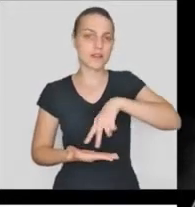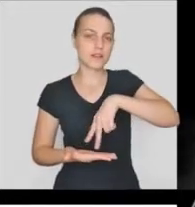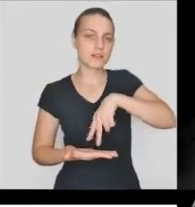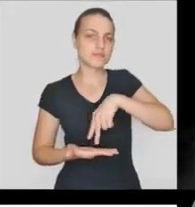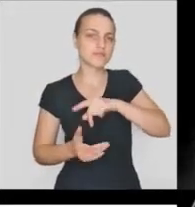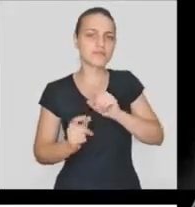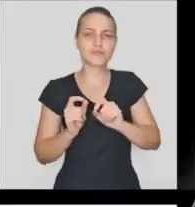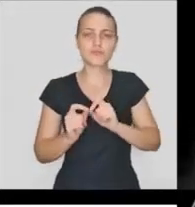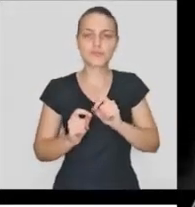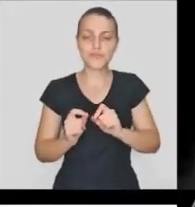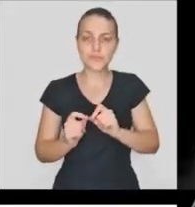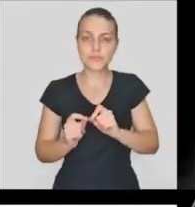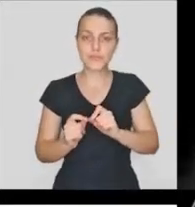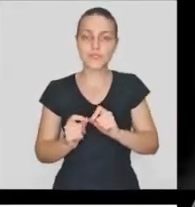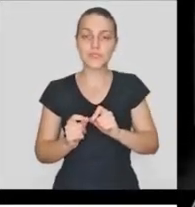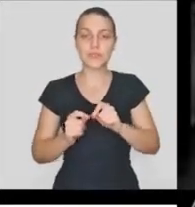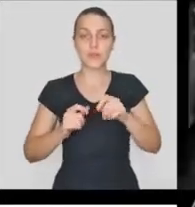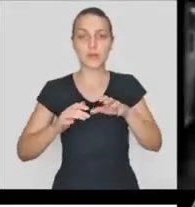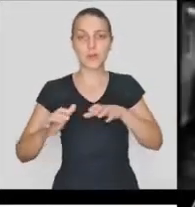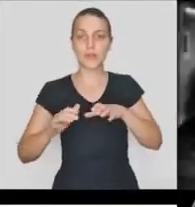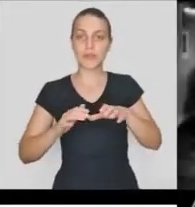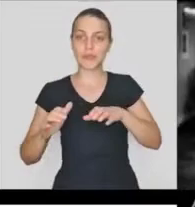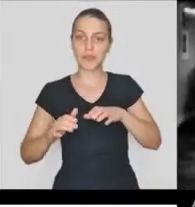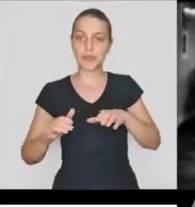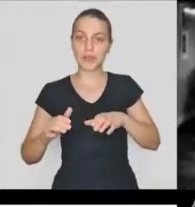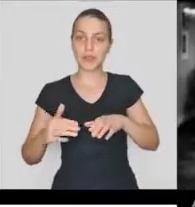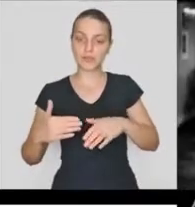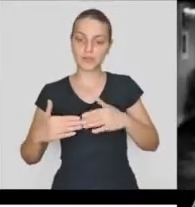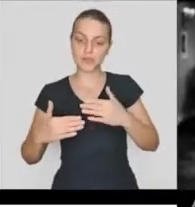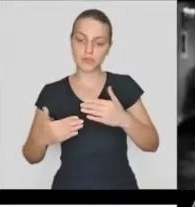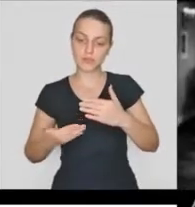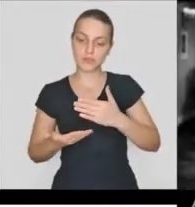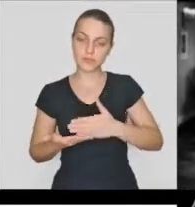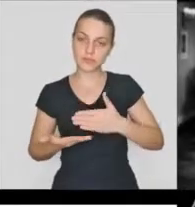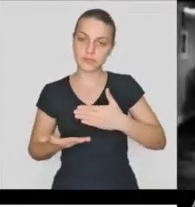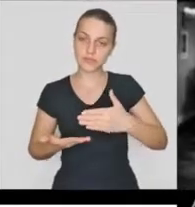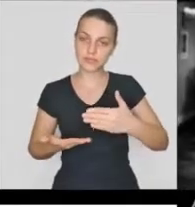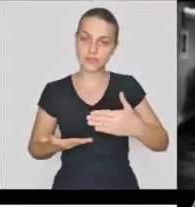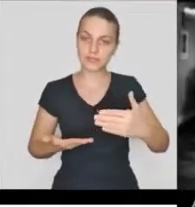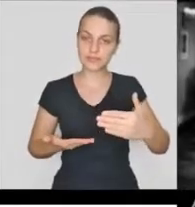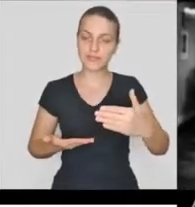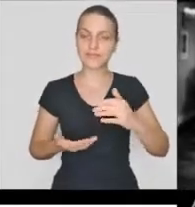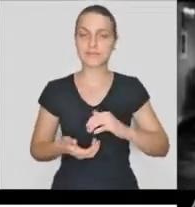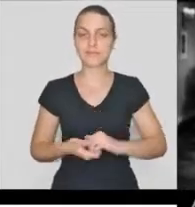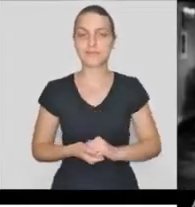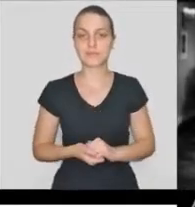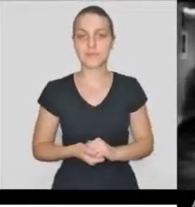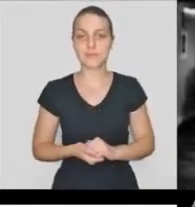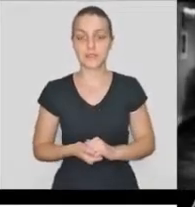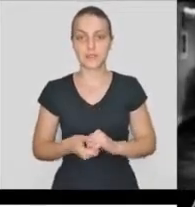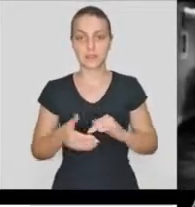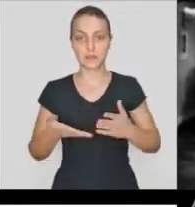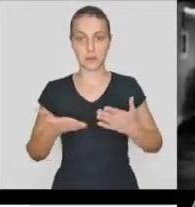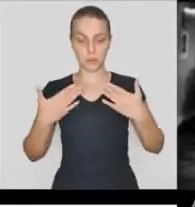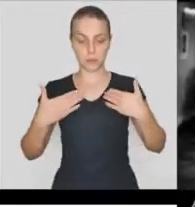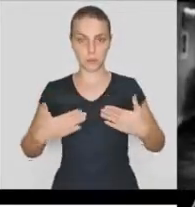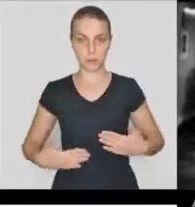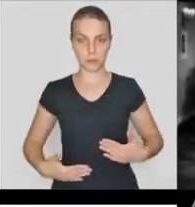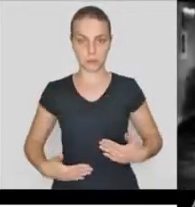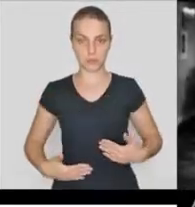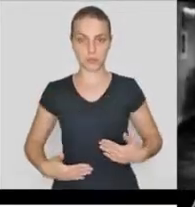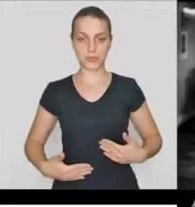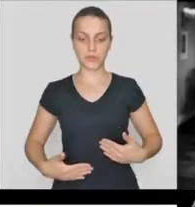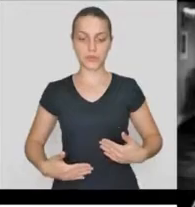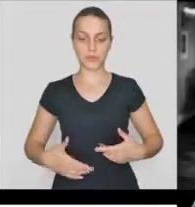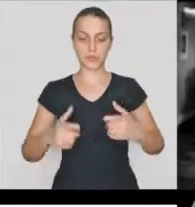Basicamente numa sequência intencional de movimentos do corpo humano. A dança se dá pelo corpo, no espaço